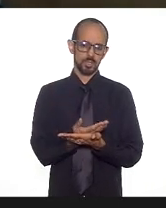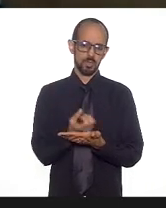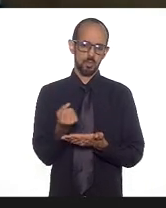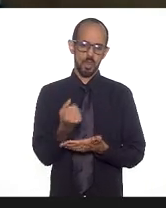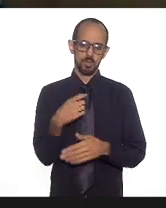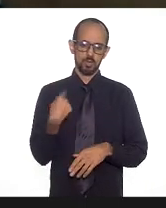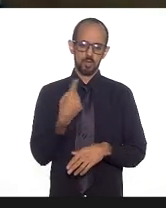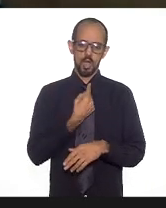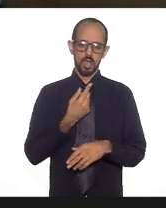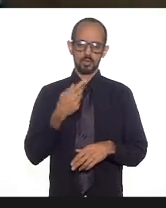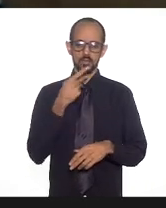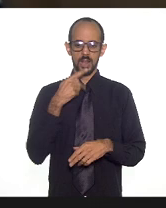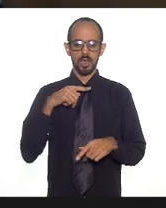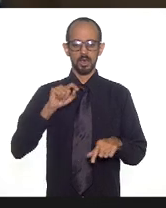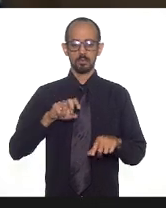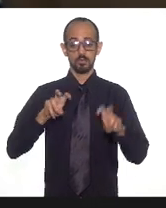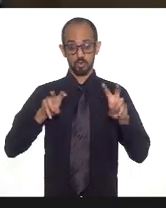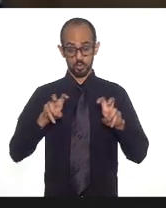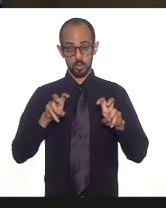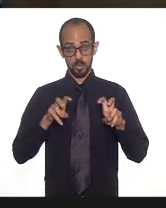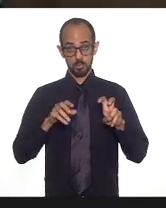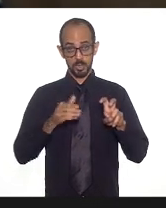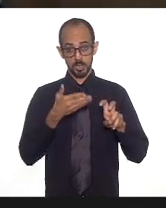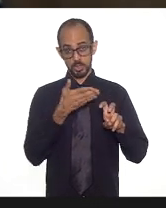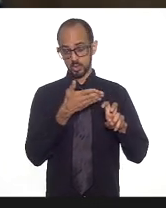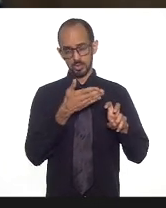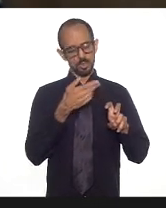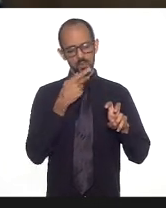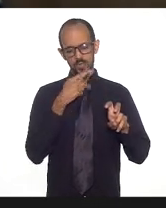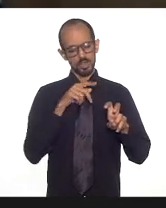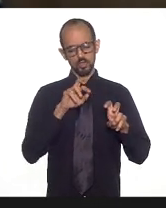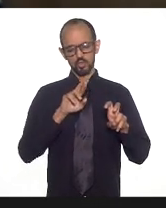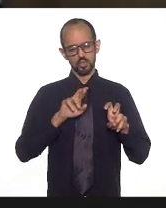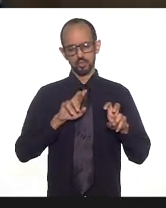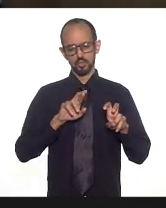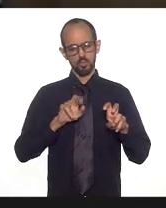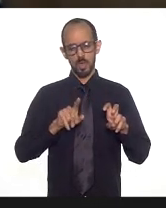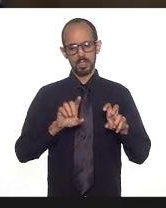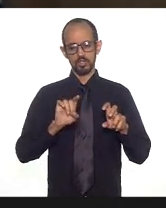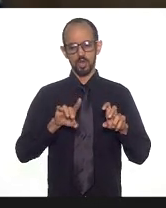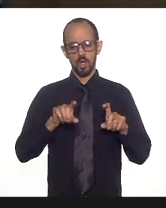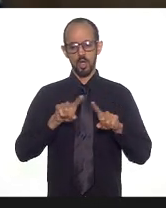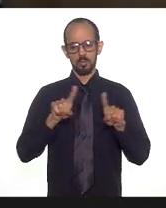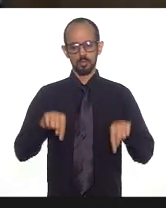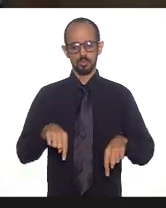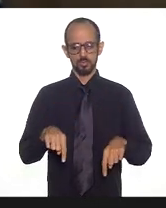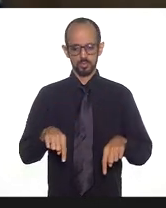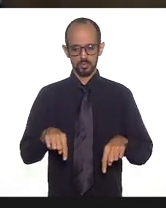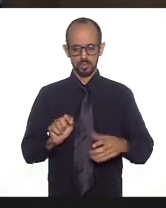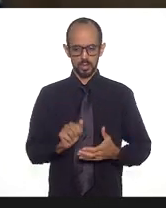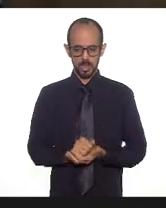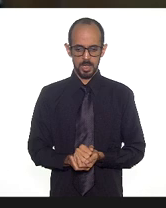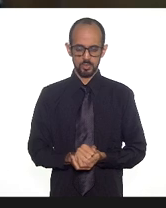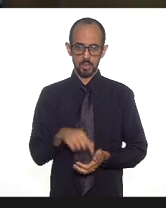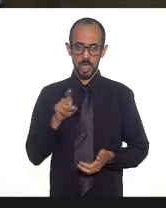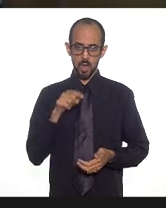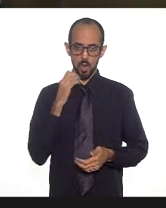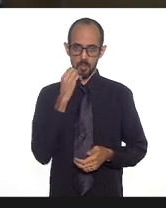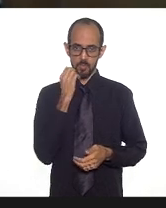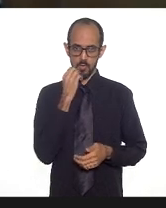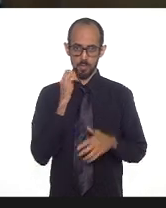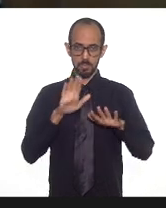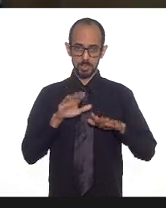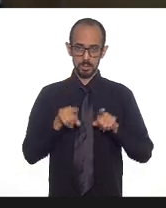sobre isso, a gente não está falando apenas dos servidores, que são muito importantes, é óbvio, né? Mas a gente está falando